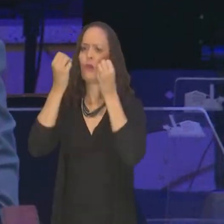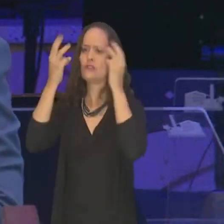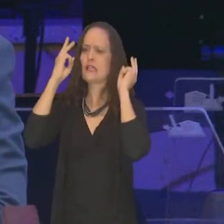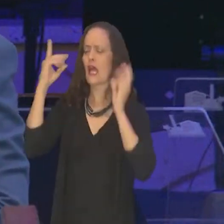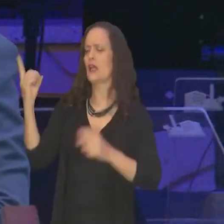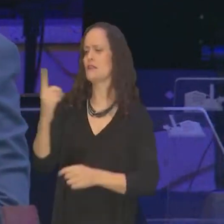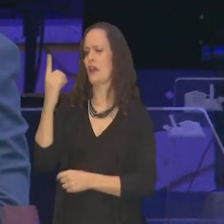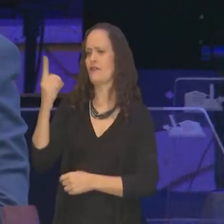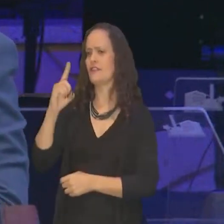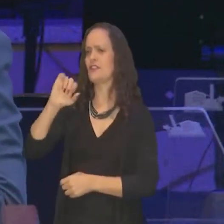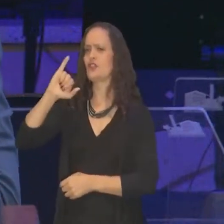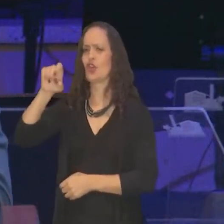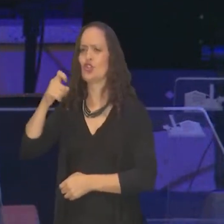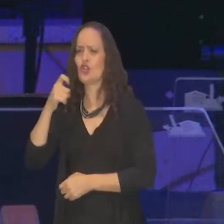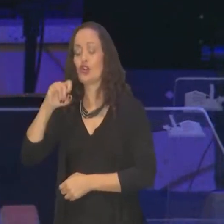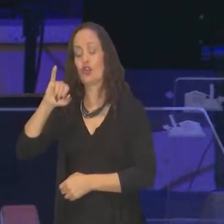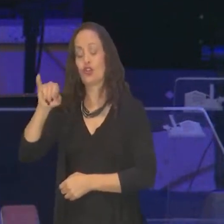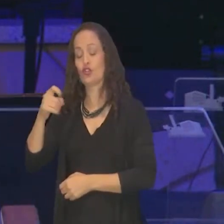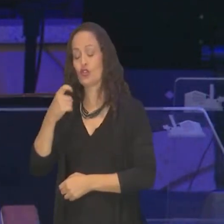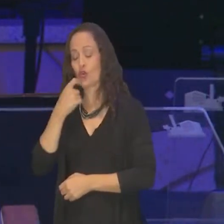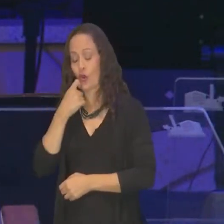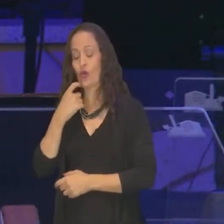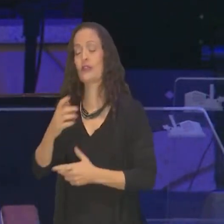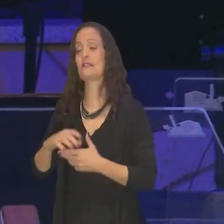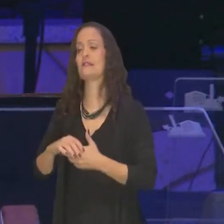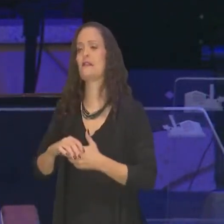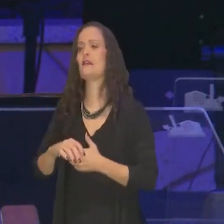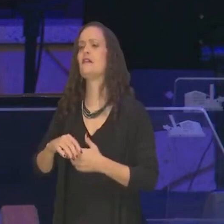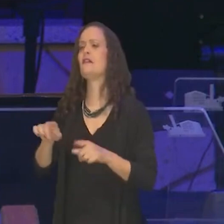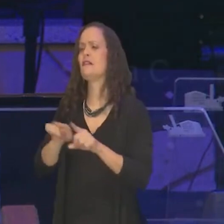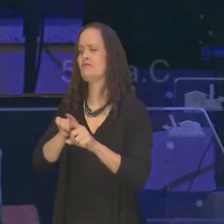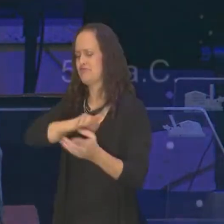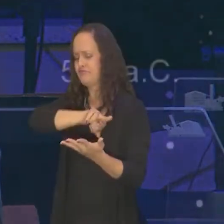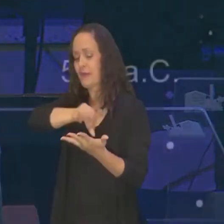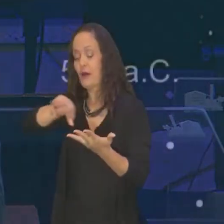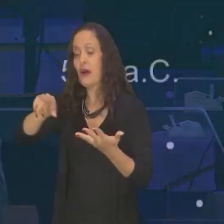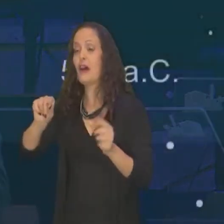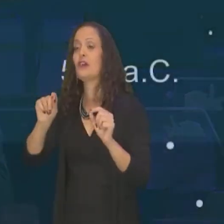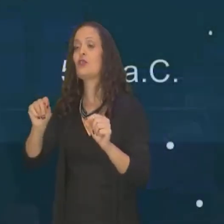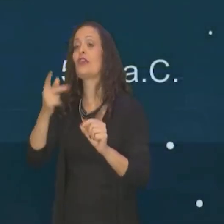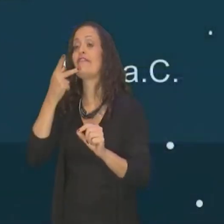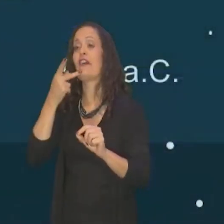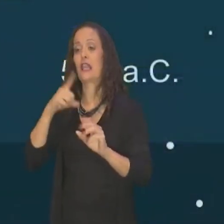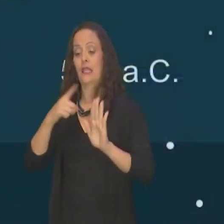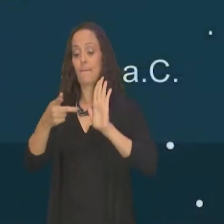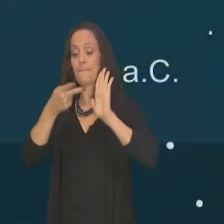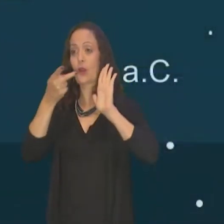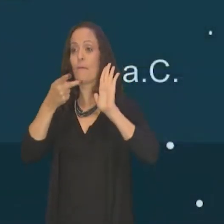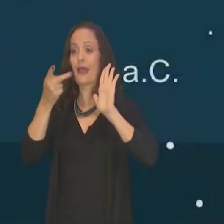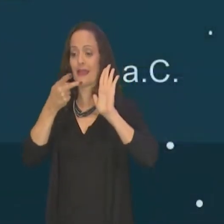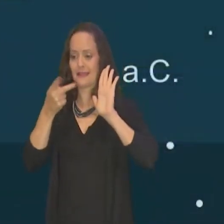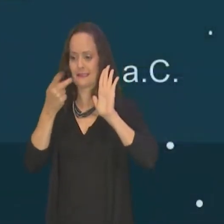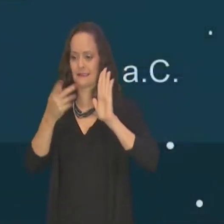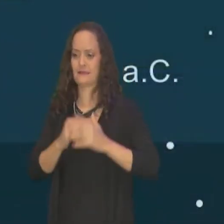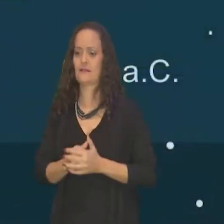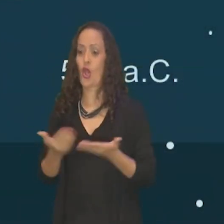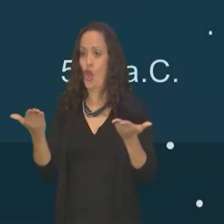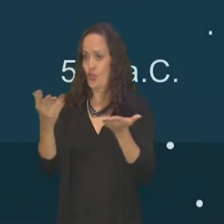Davi, Jonas. Aqui eu separei Miqueias e Zacarias, que nós vamos ver agora pela